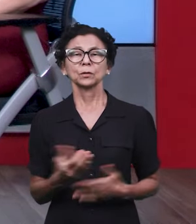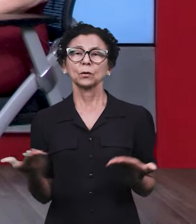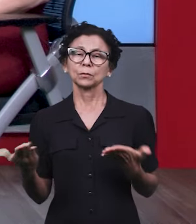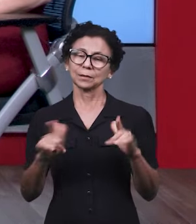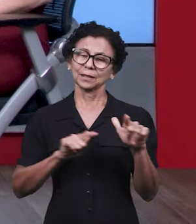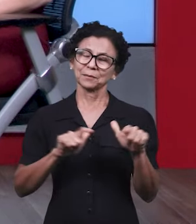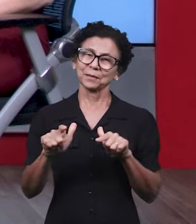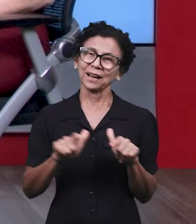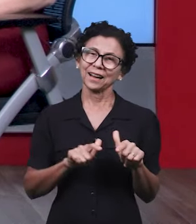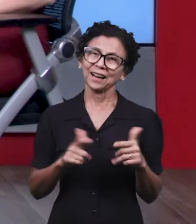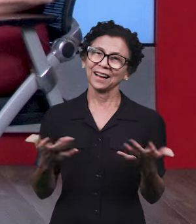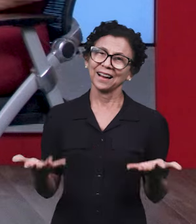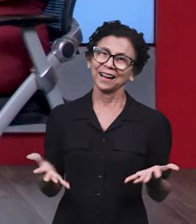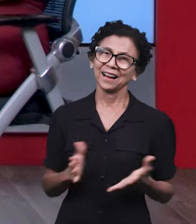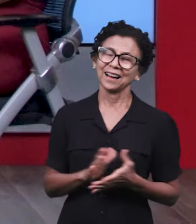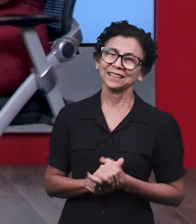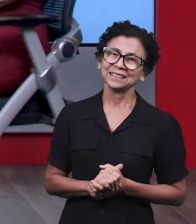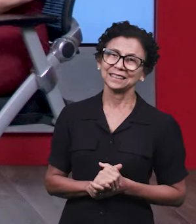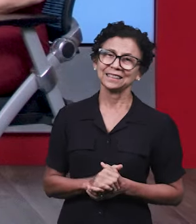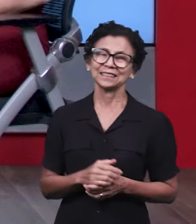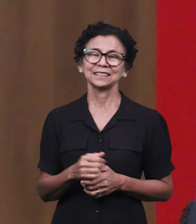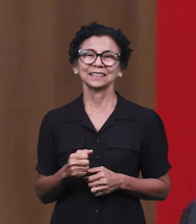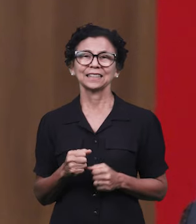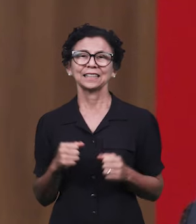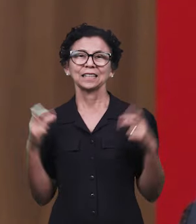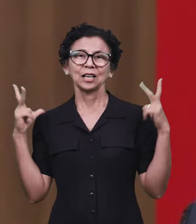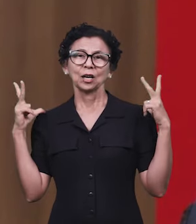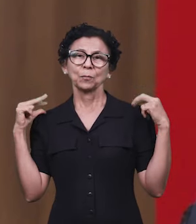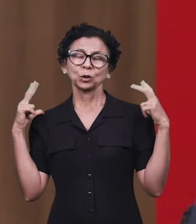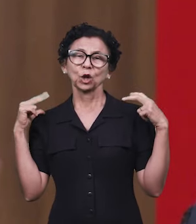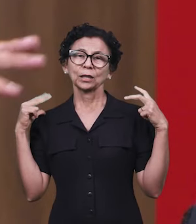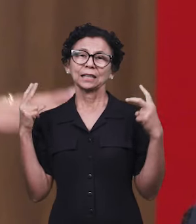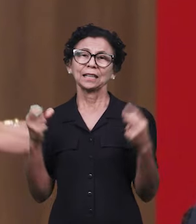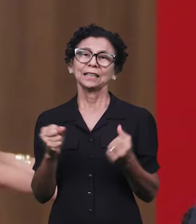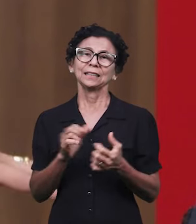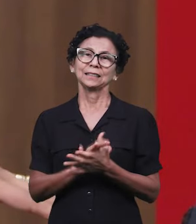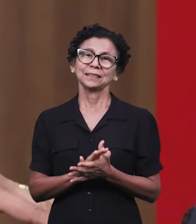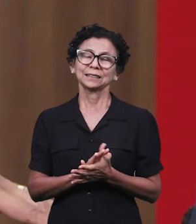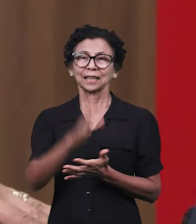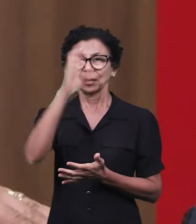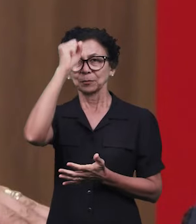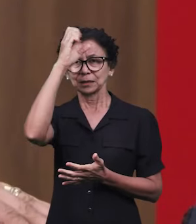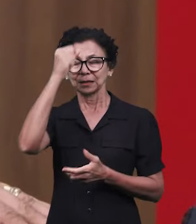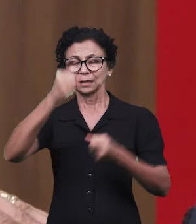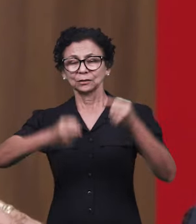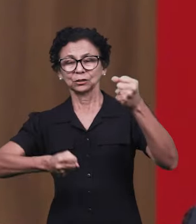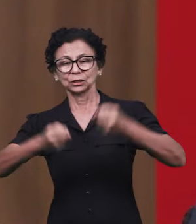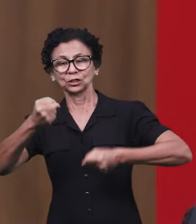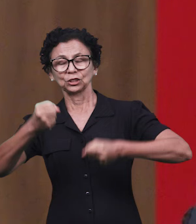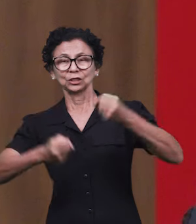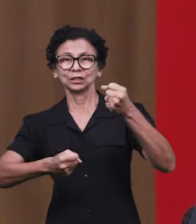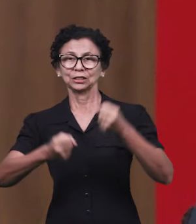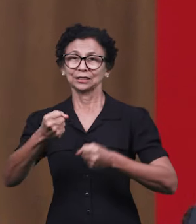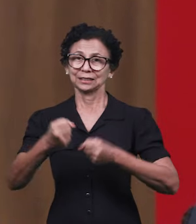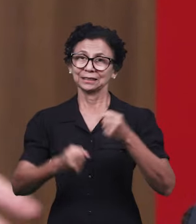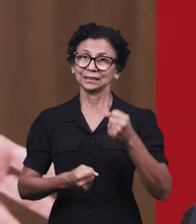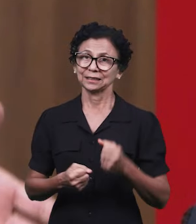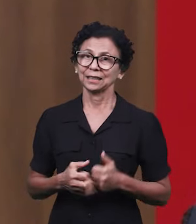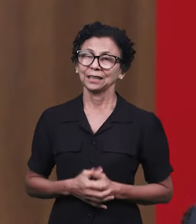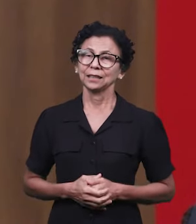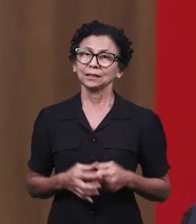a carteira de motorista, enfrentando seus desafios também, que continuam muitos, não é? Mas ele é